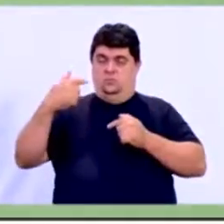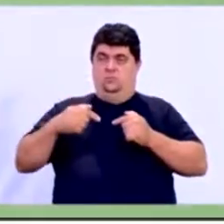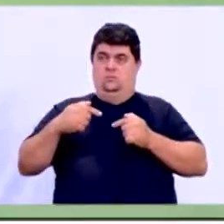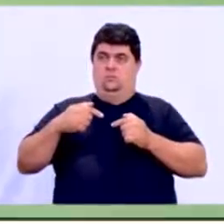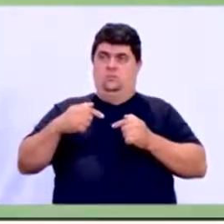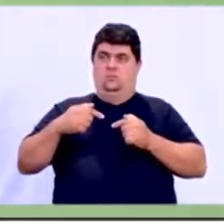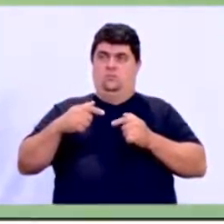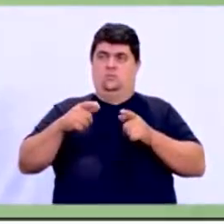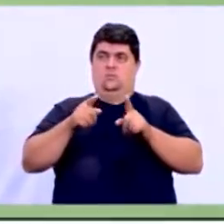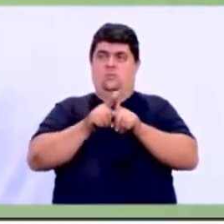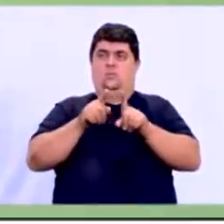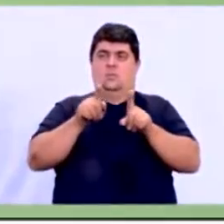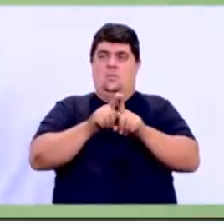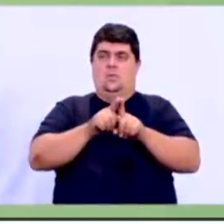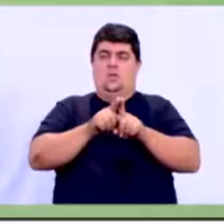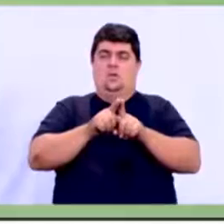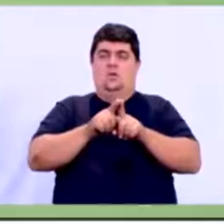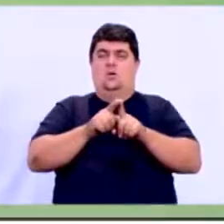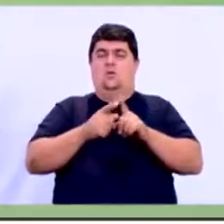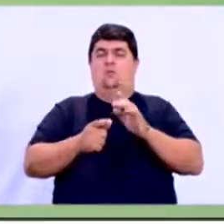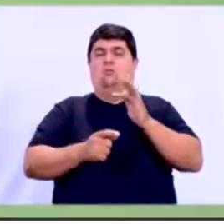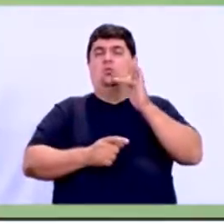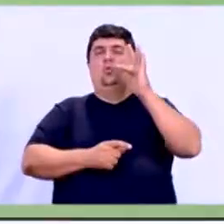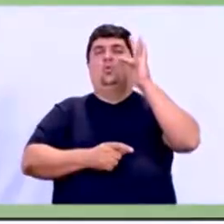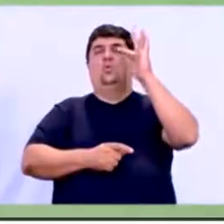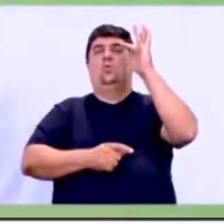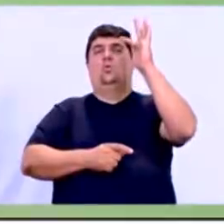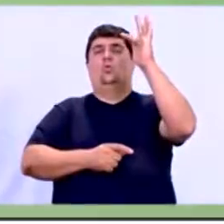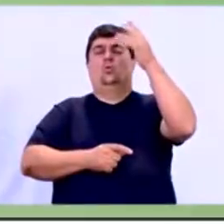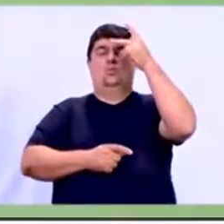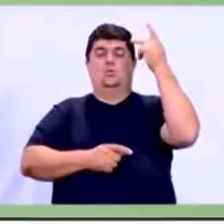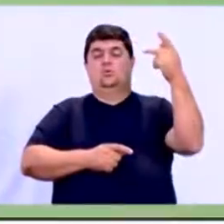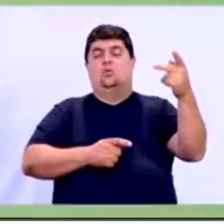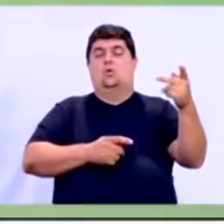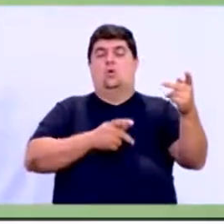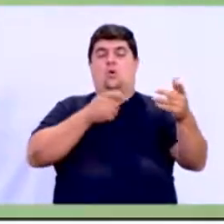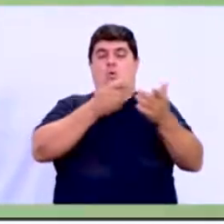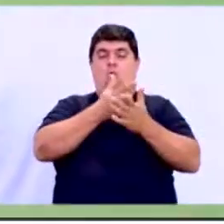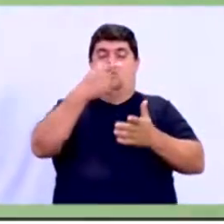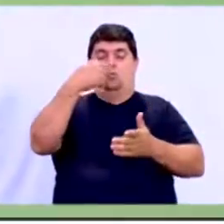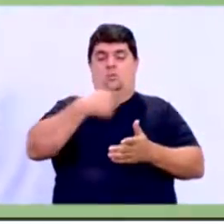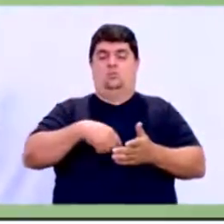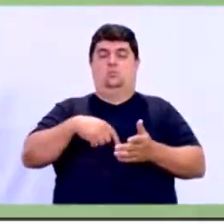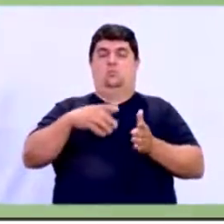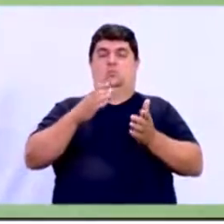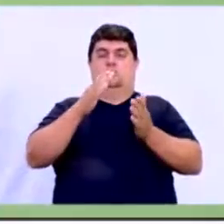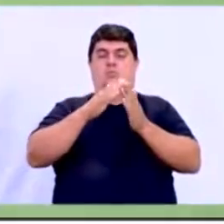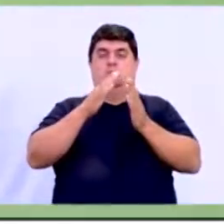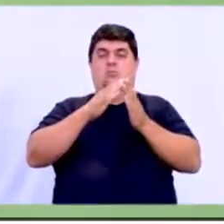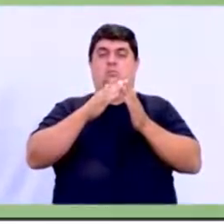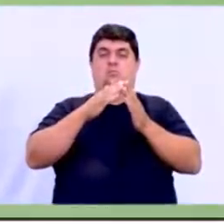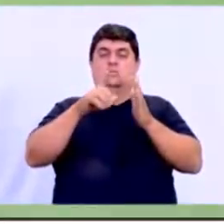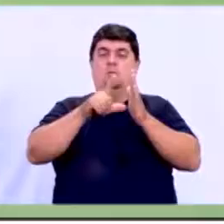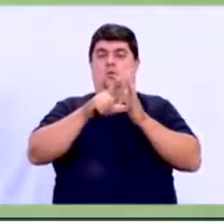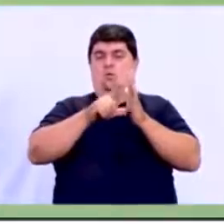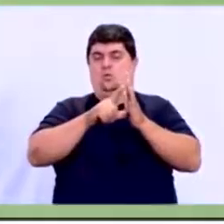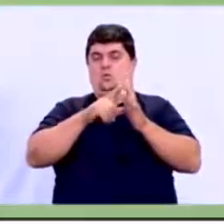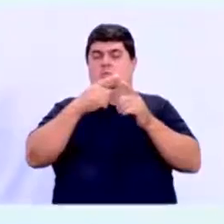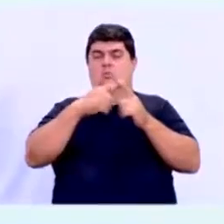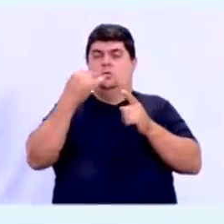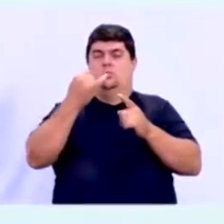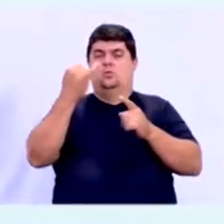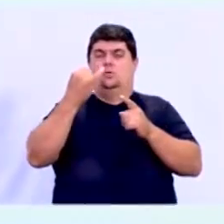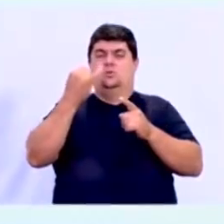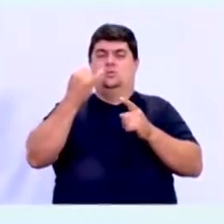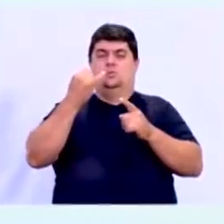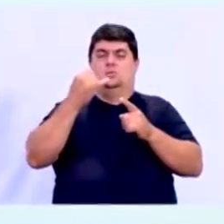e os seus possíveis fornecedores. Por que é importante, então, que eu conheça os consumidores,